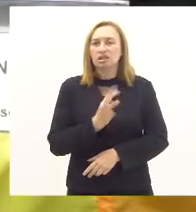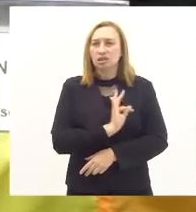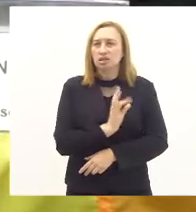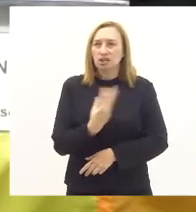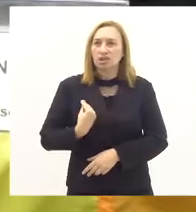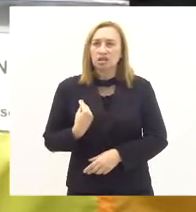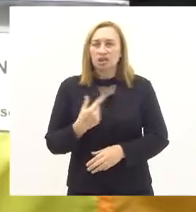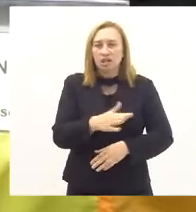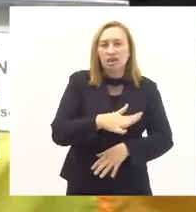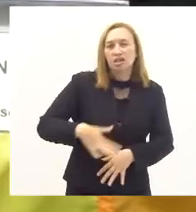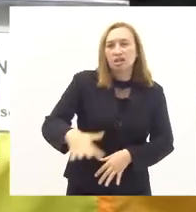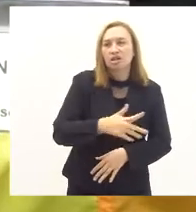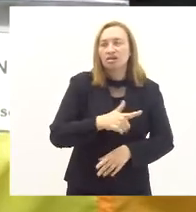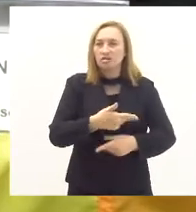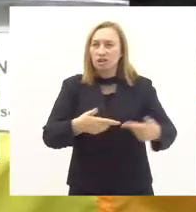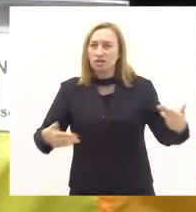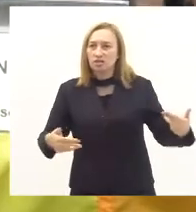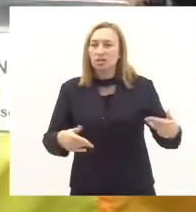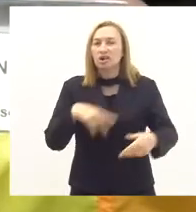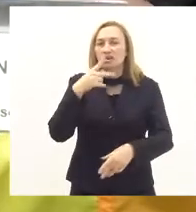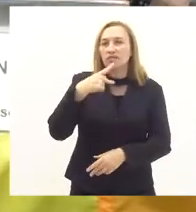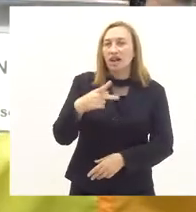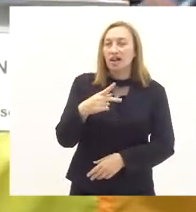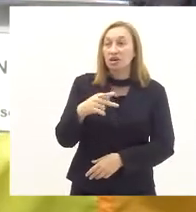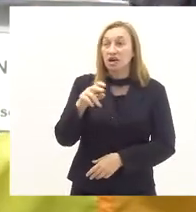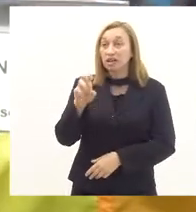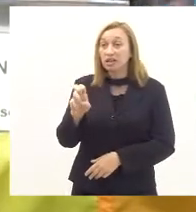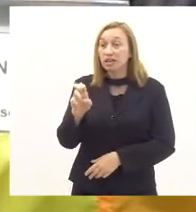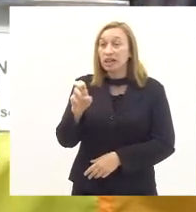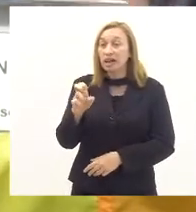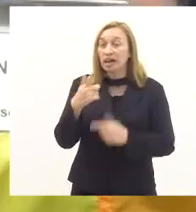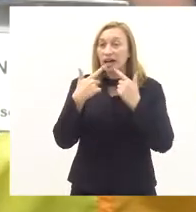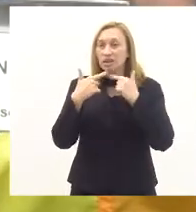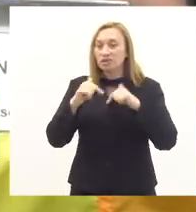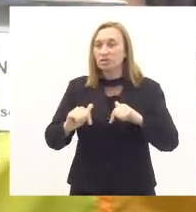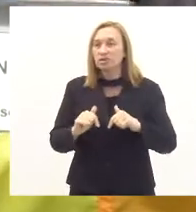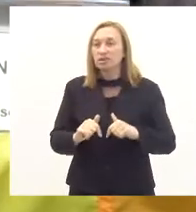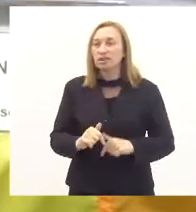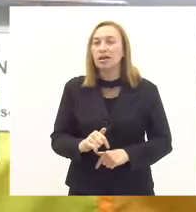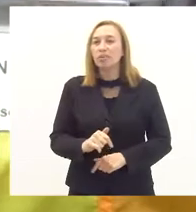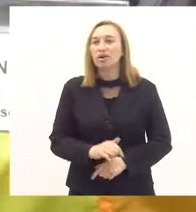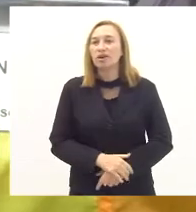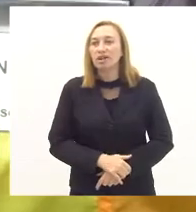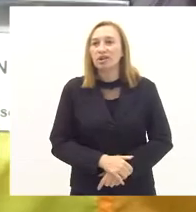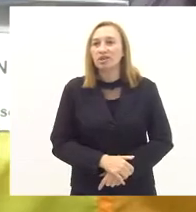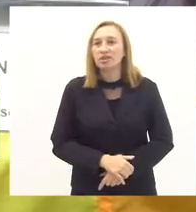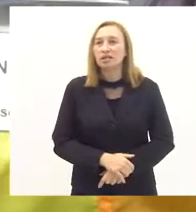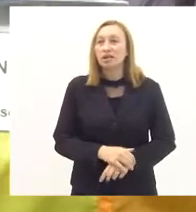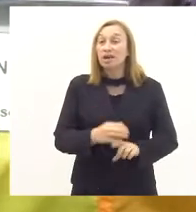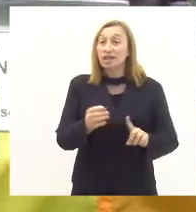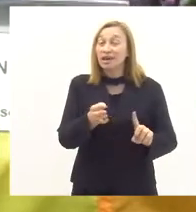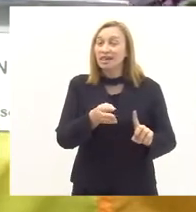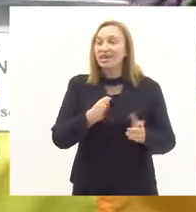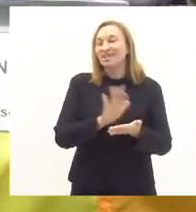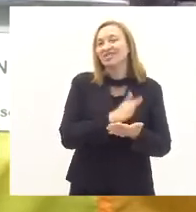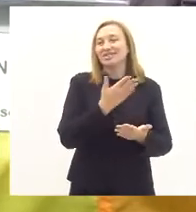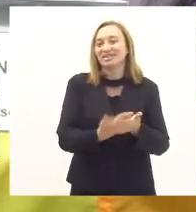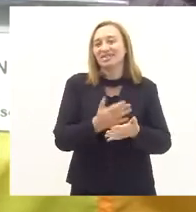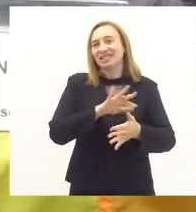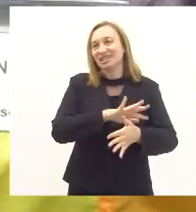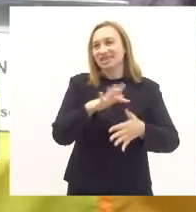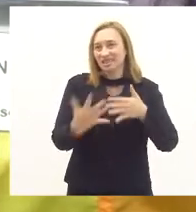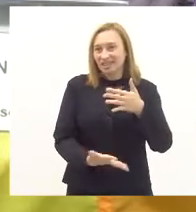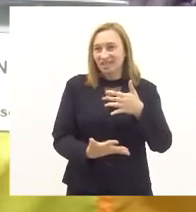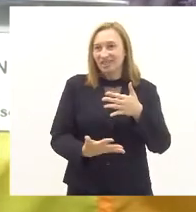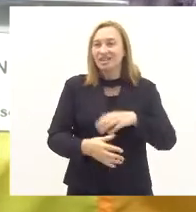espaços, que falava 5 idiomas, que era educadora de língua de sinais brasileira, que